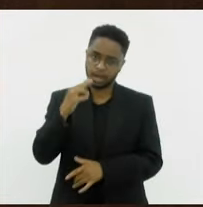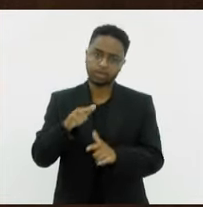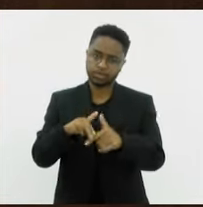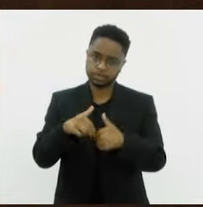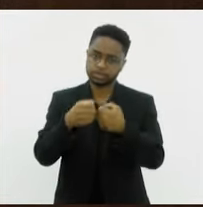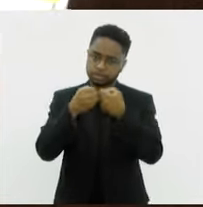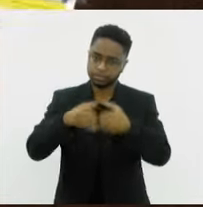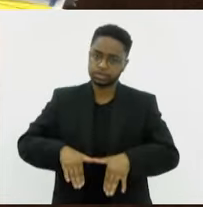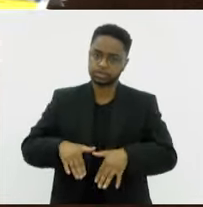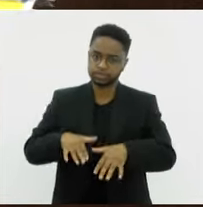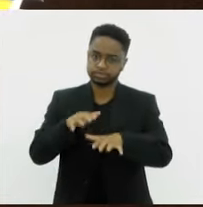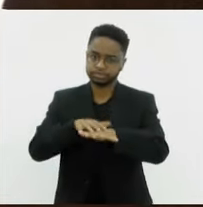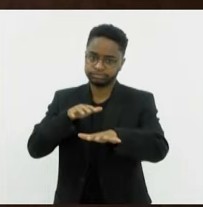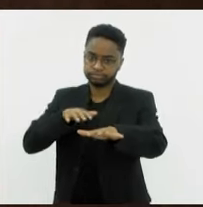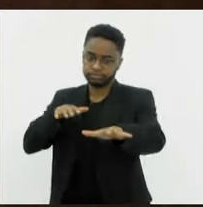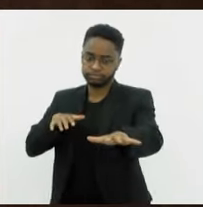ocasionando